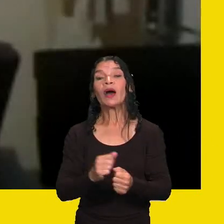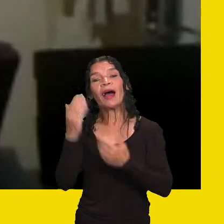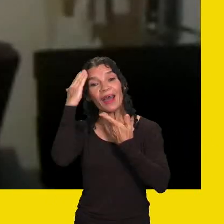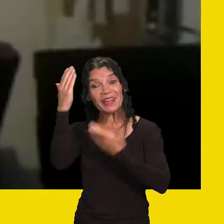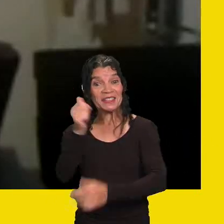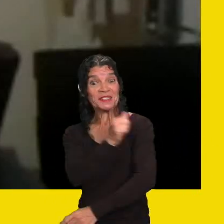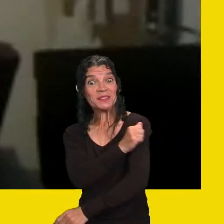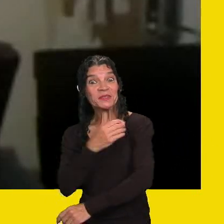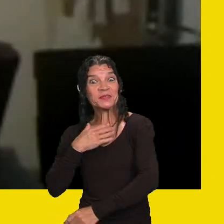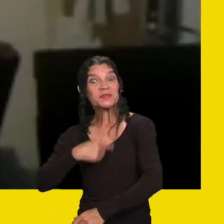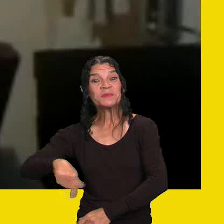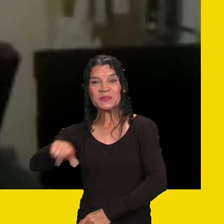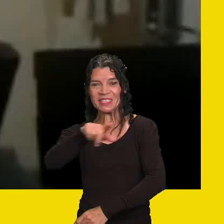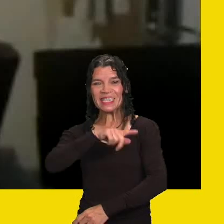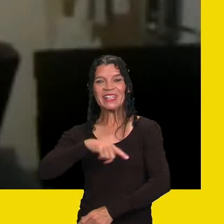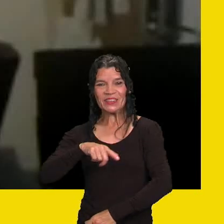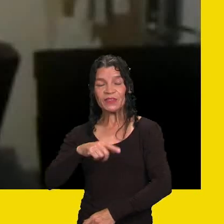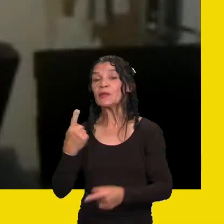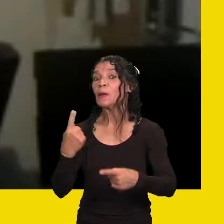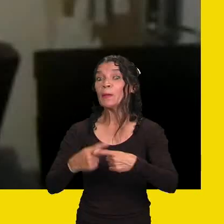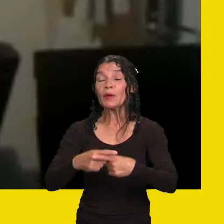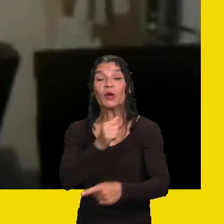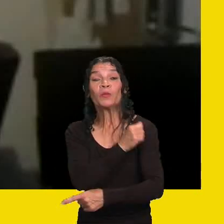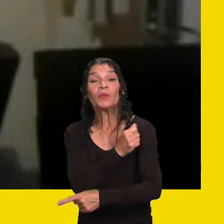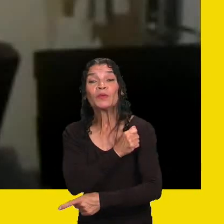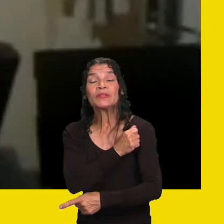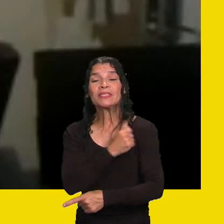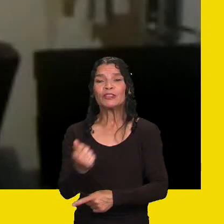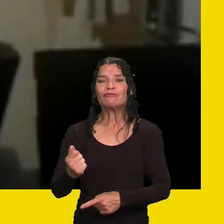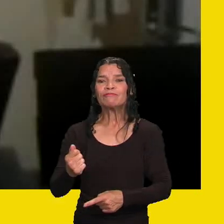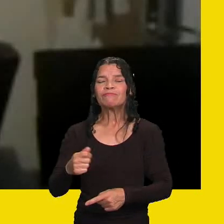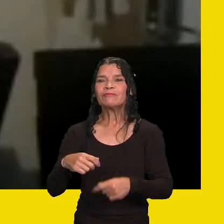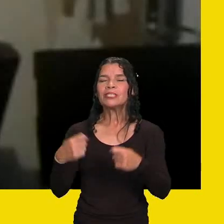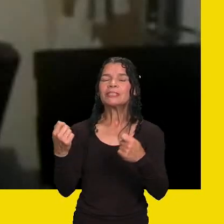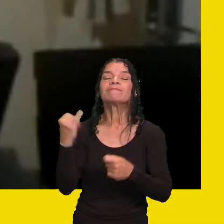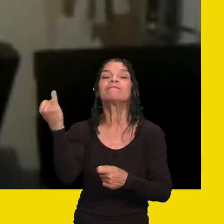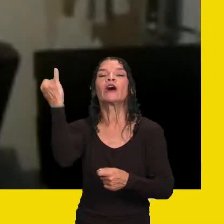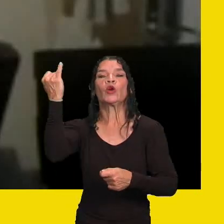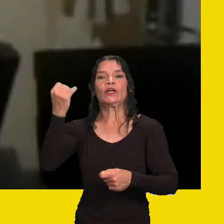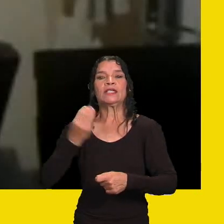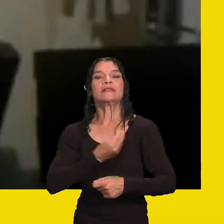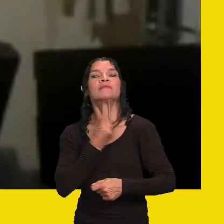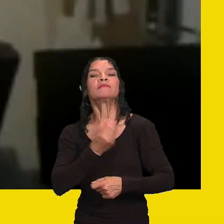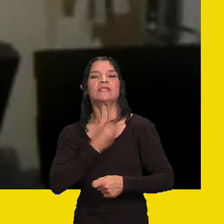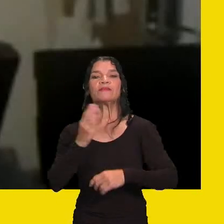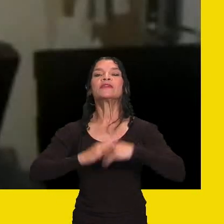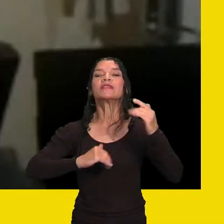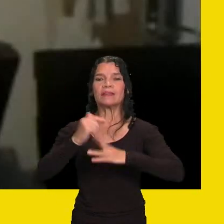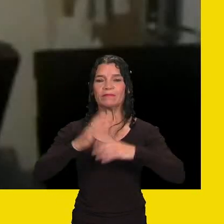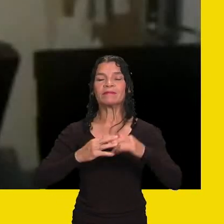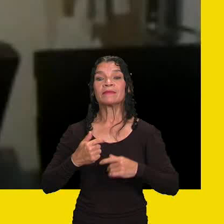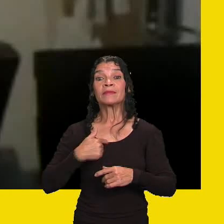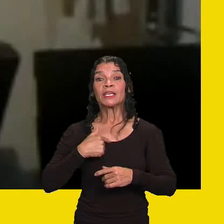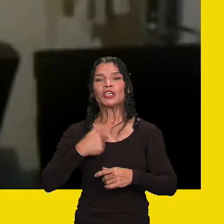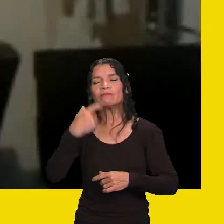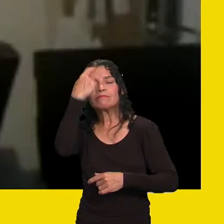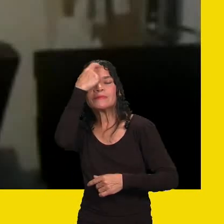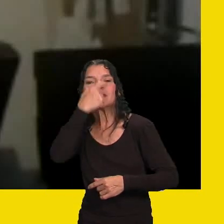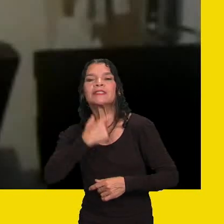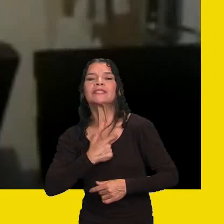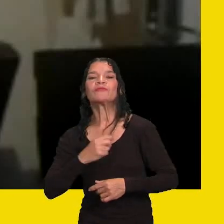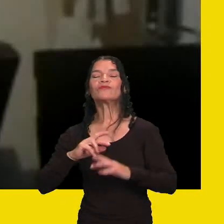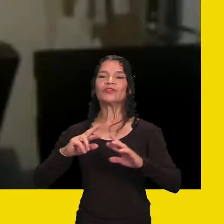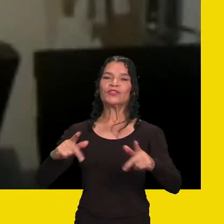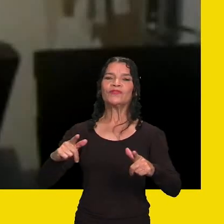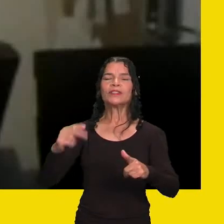alunos, porque são eles que enriquecem a nossa prática, que nos fazem ser diferentes e